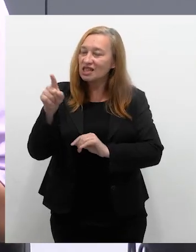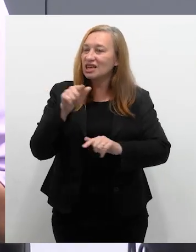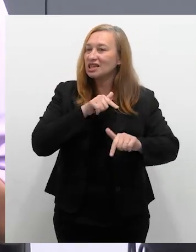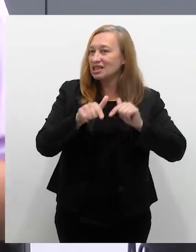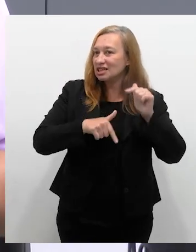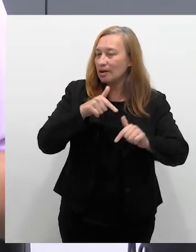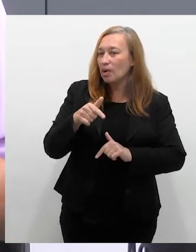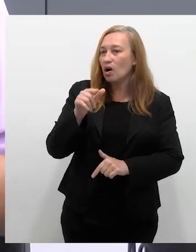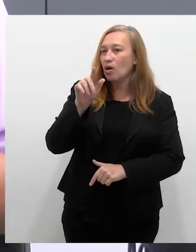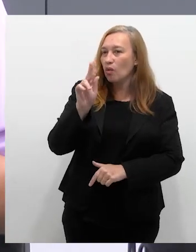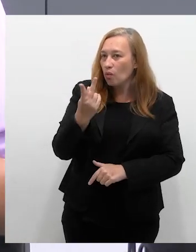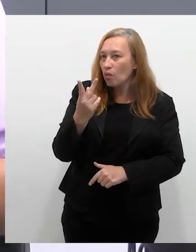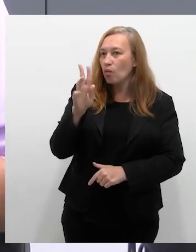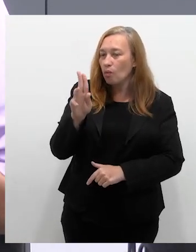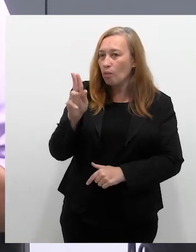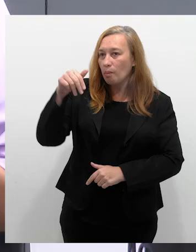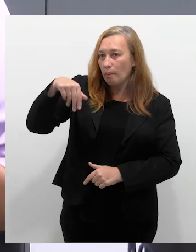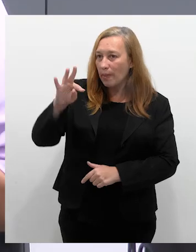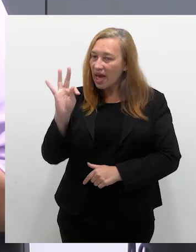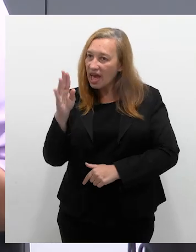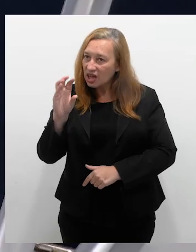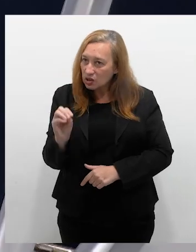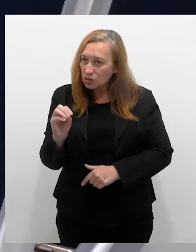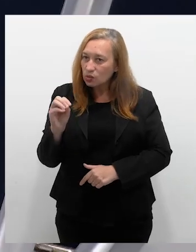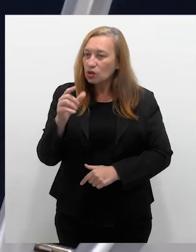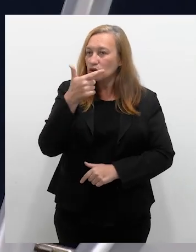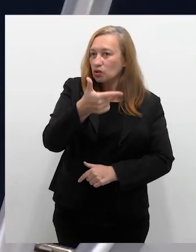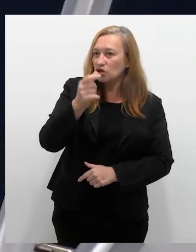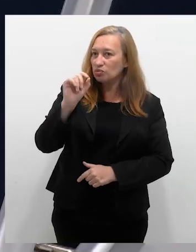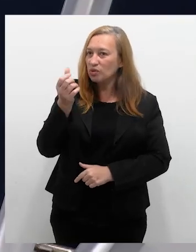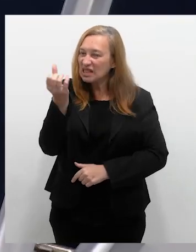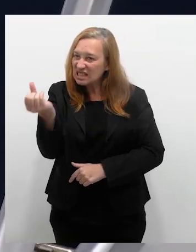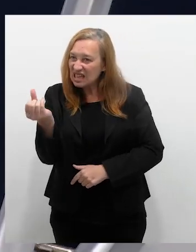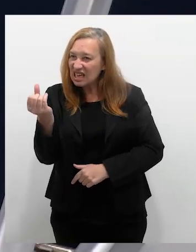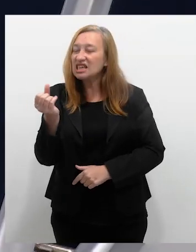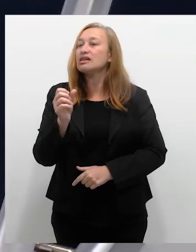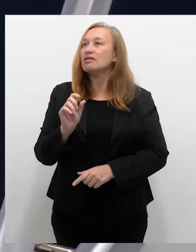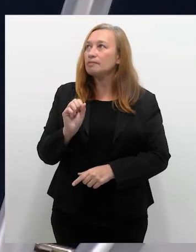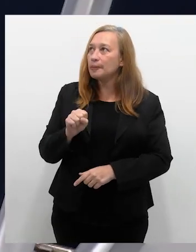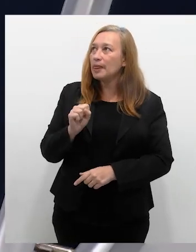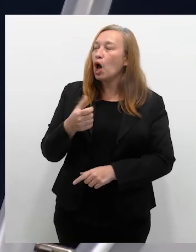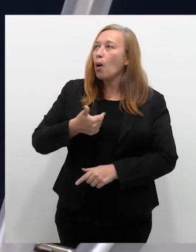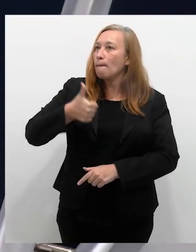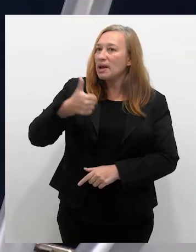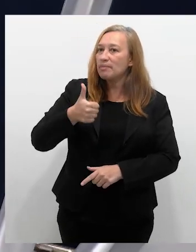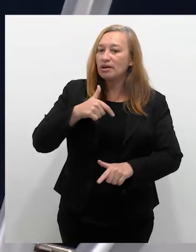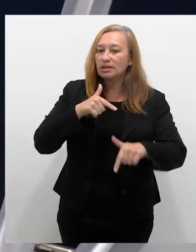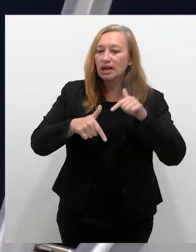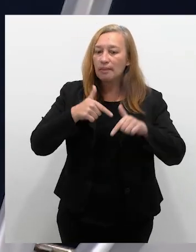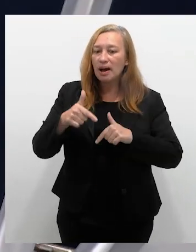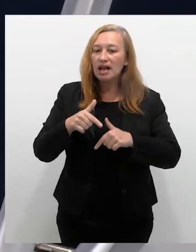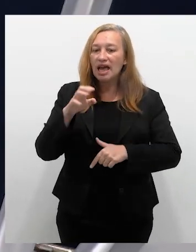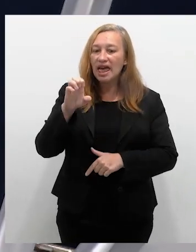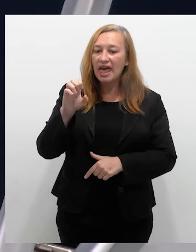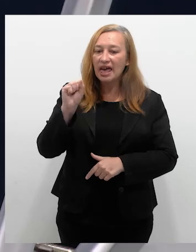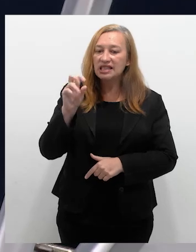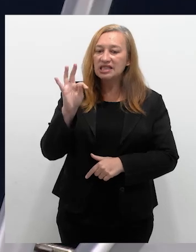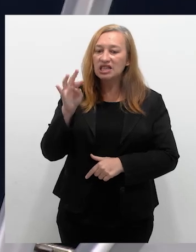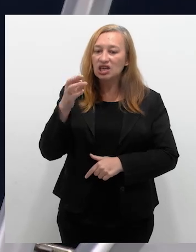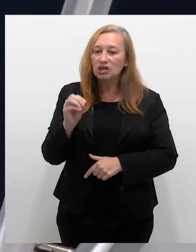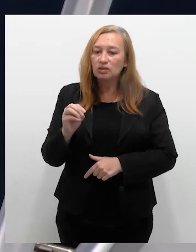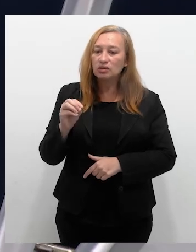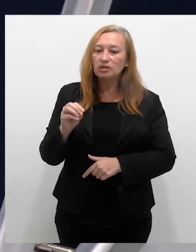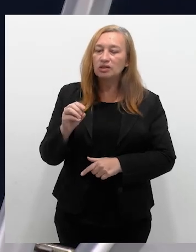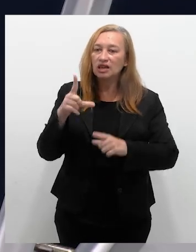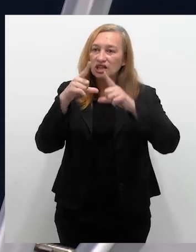trabalhou com Humberto Martins em 2006, né? Escrito nas Estrelas foi o primeiro trabalho com Humberto. Escrito